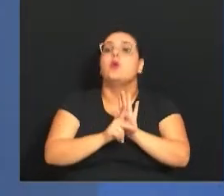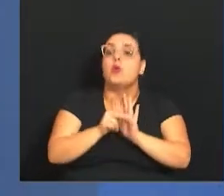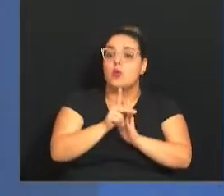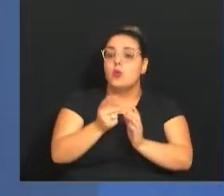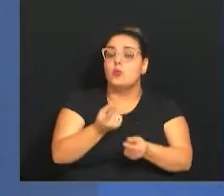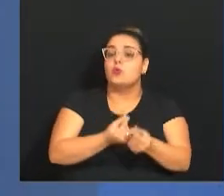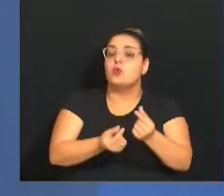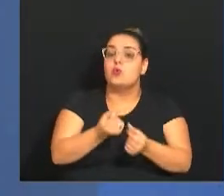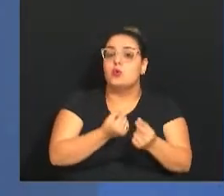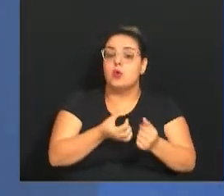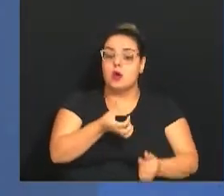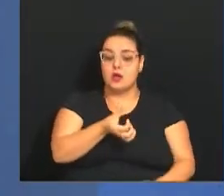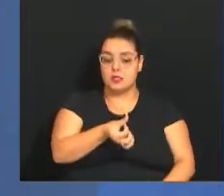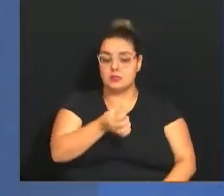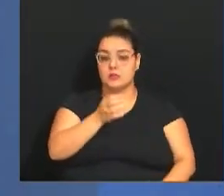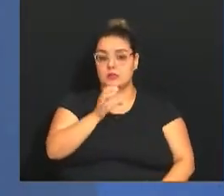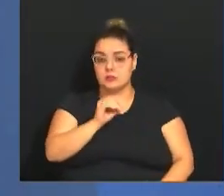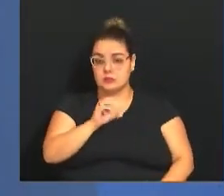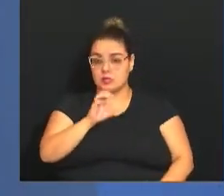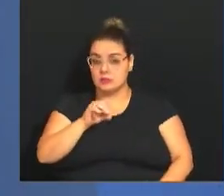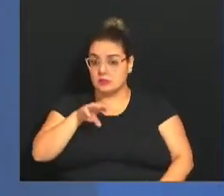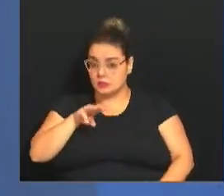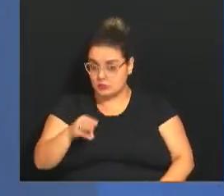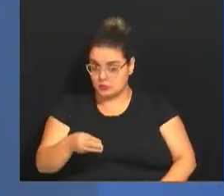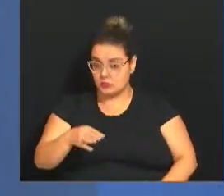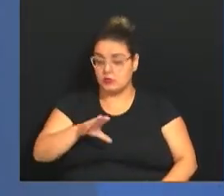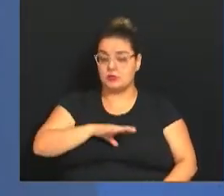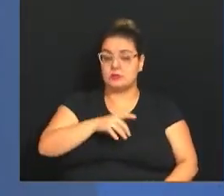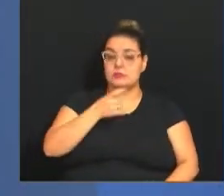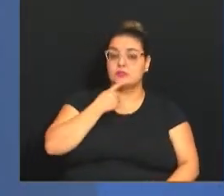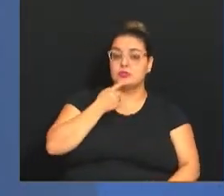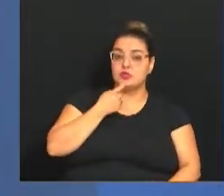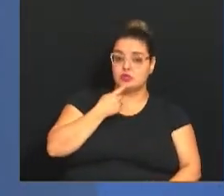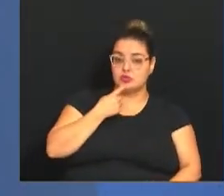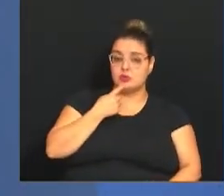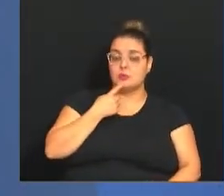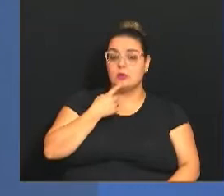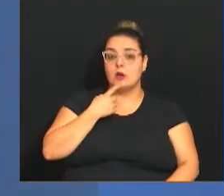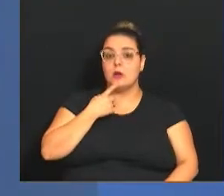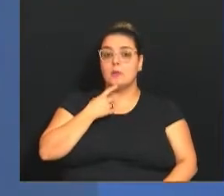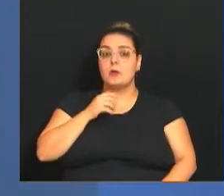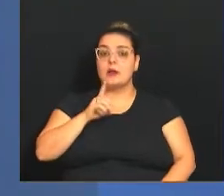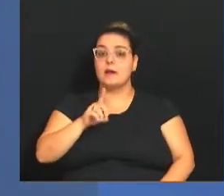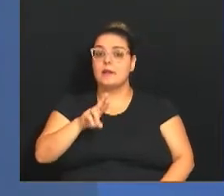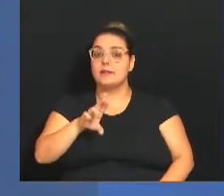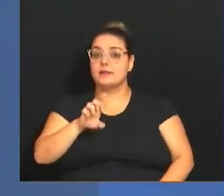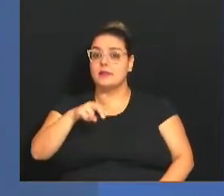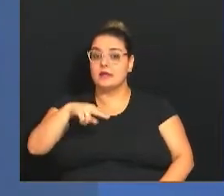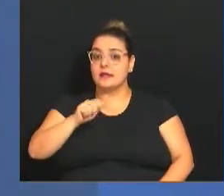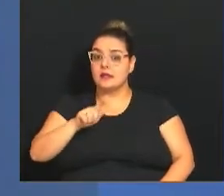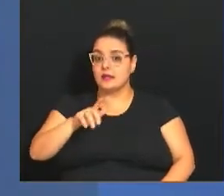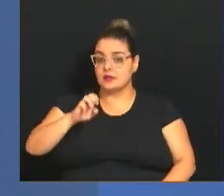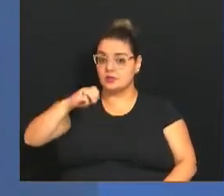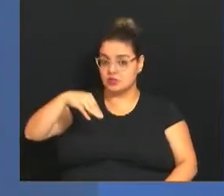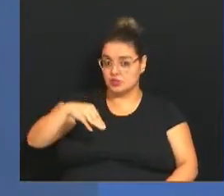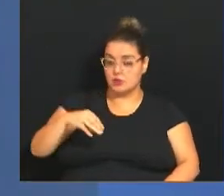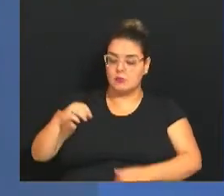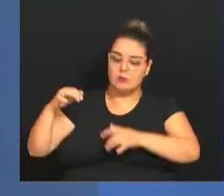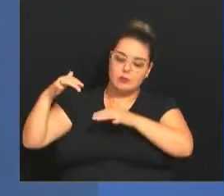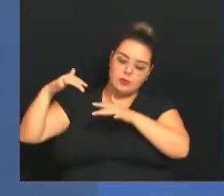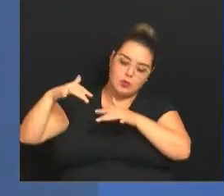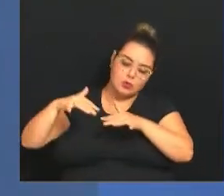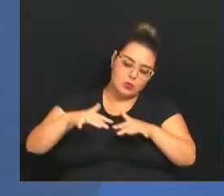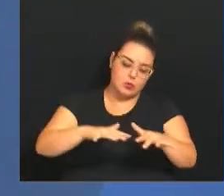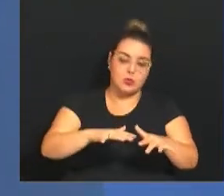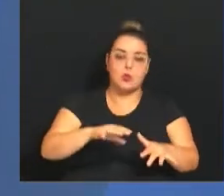de 600 milhões de reais para Campinas, justamente para a drenagem dos córregos que passam pelas avenidas